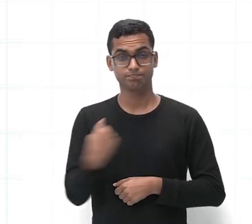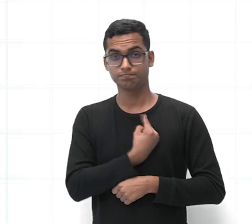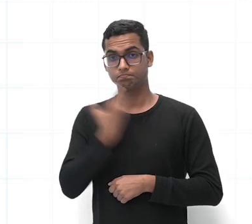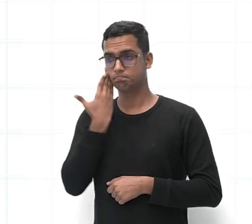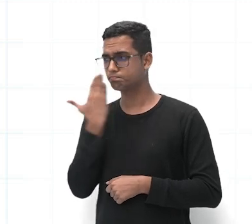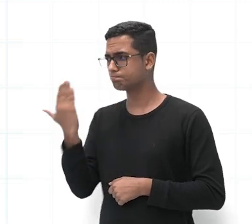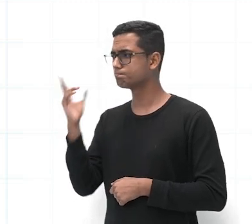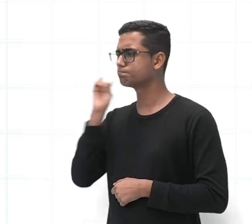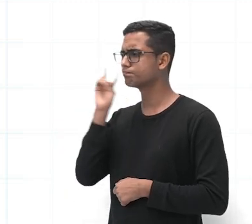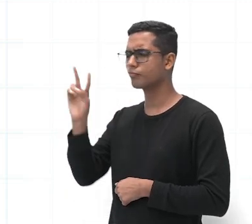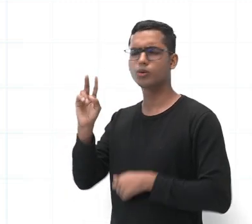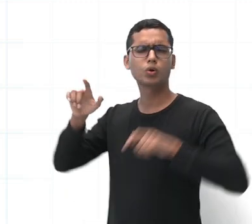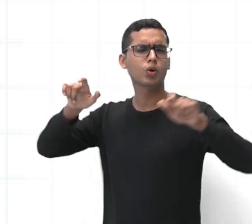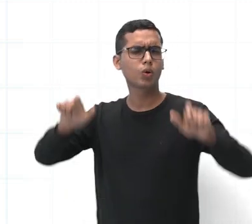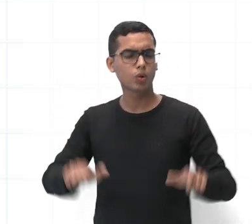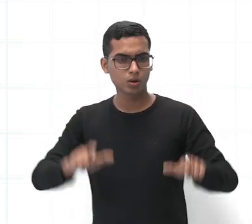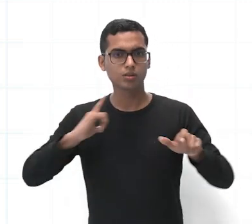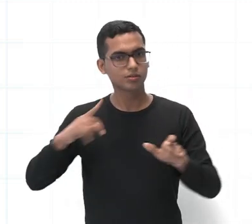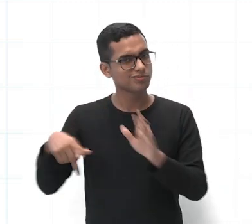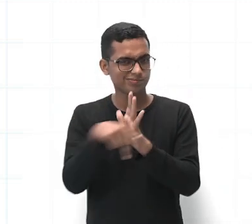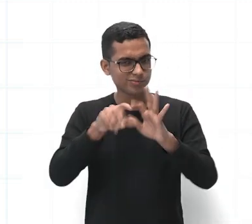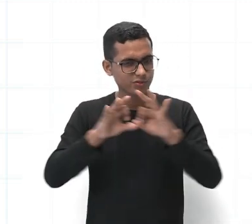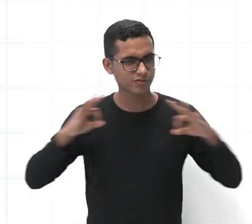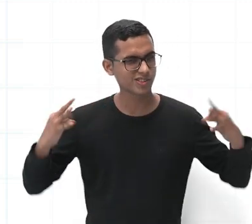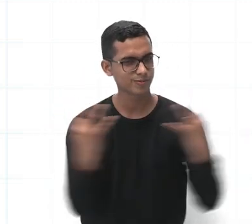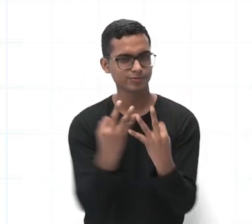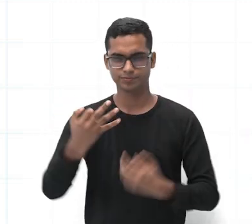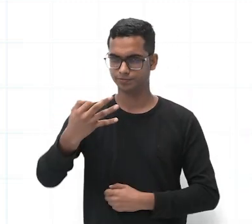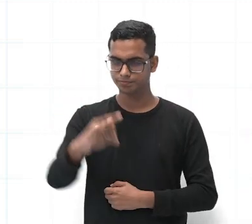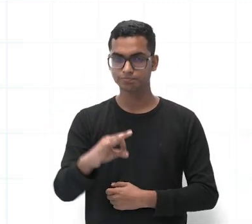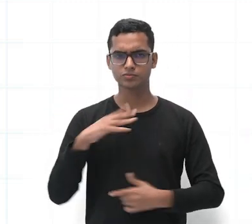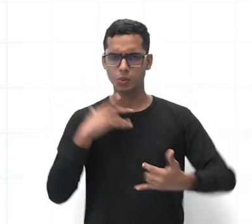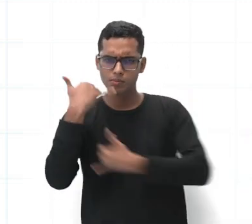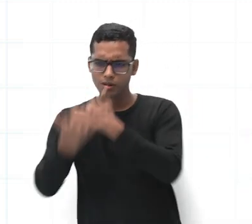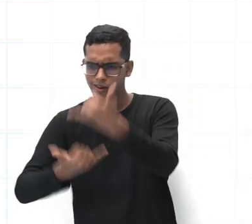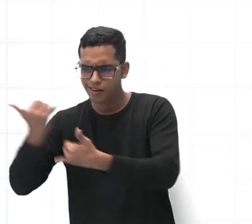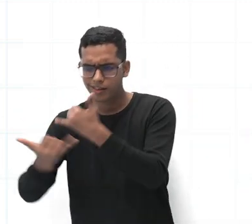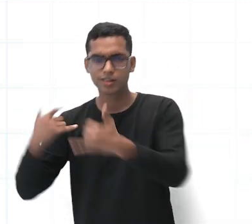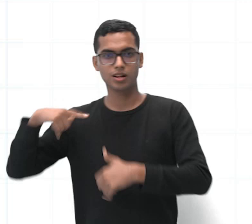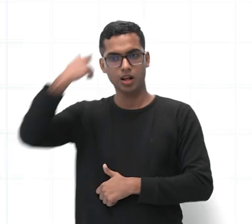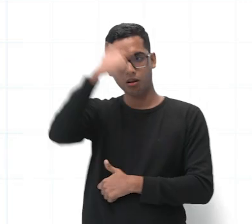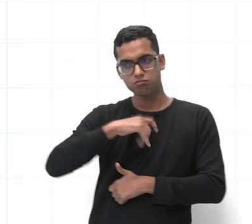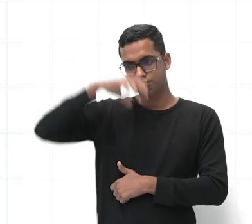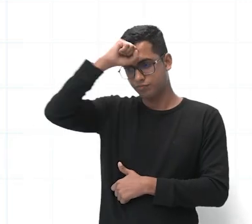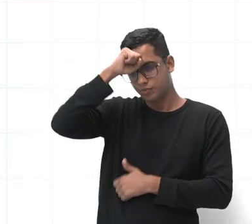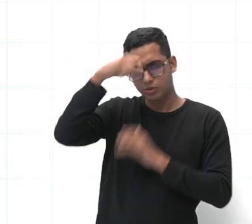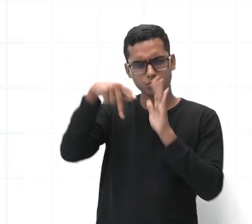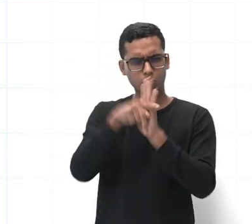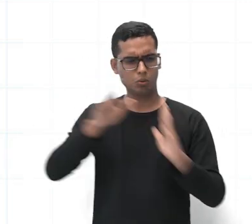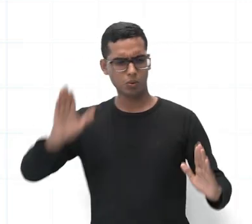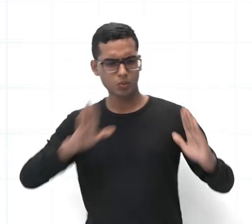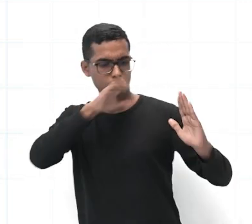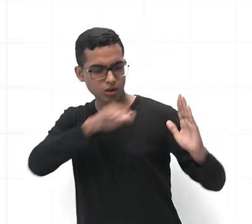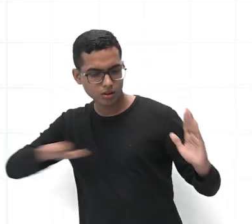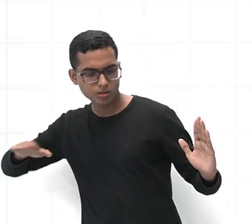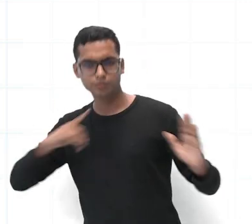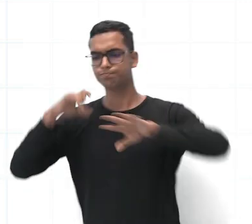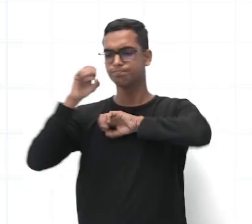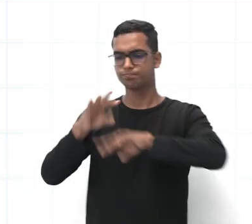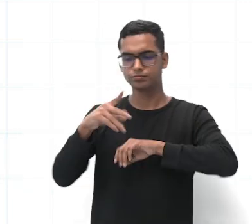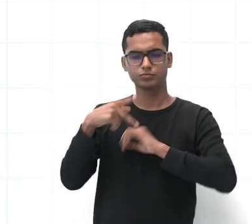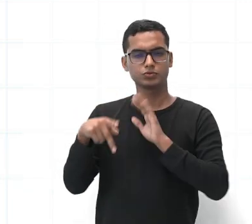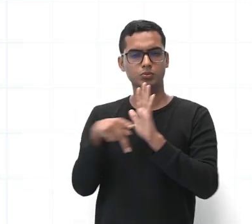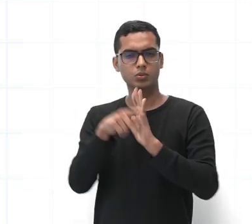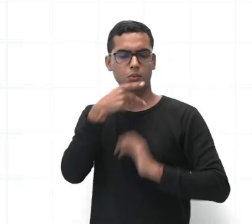muito na nossa família. Todas as brincadeiras que eu aprendi ali na infância foi passada ou pelo